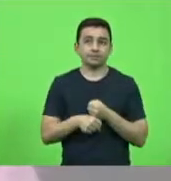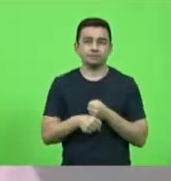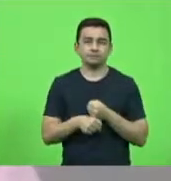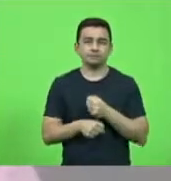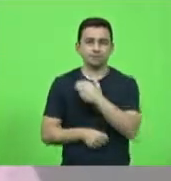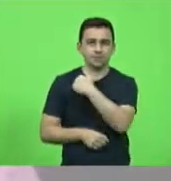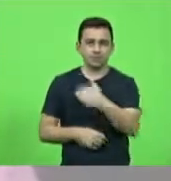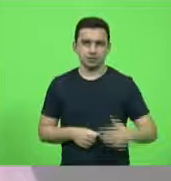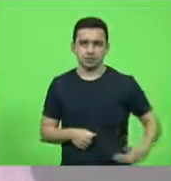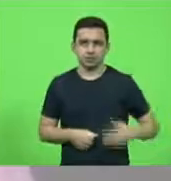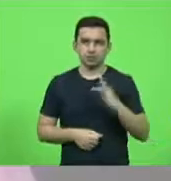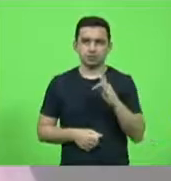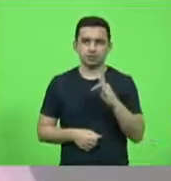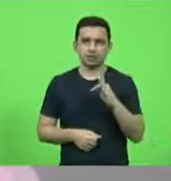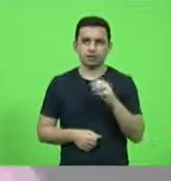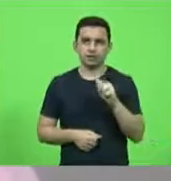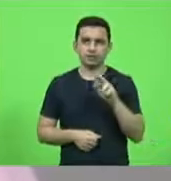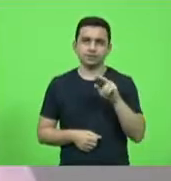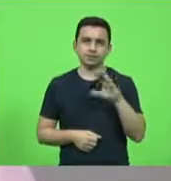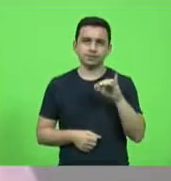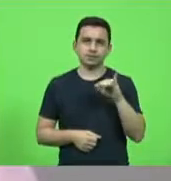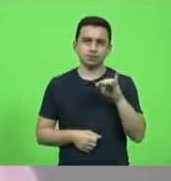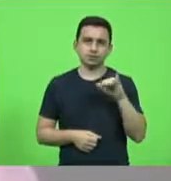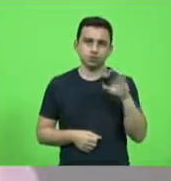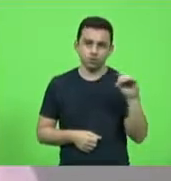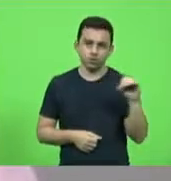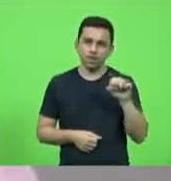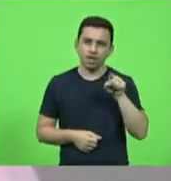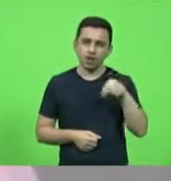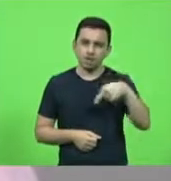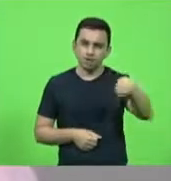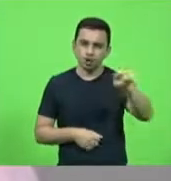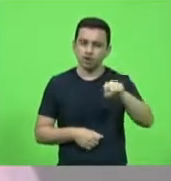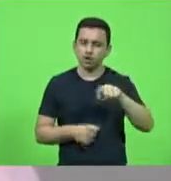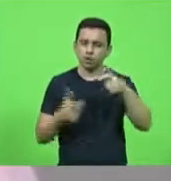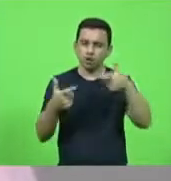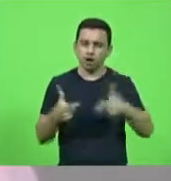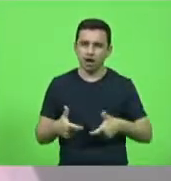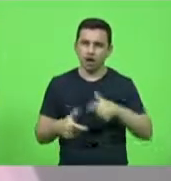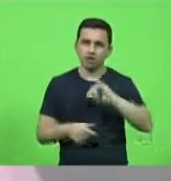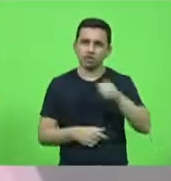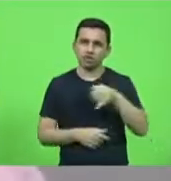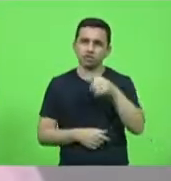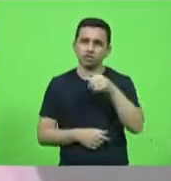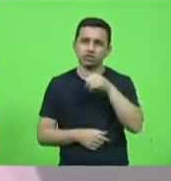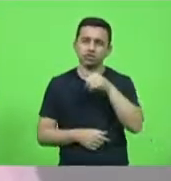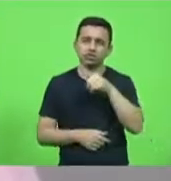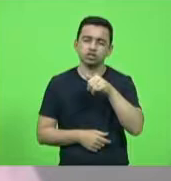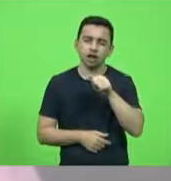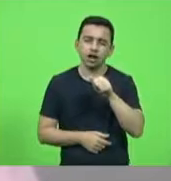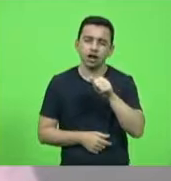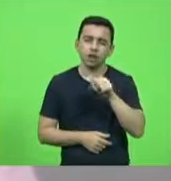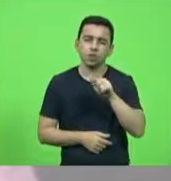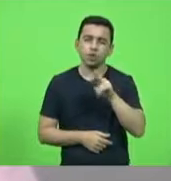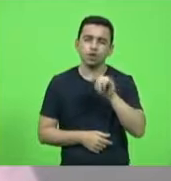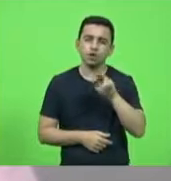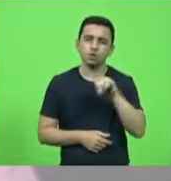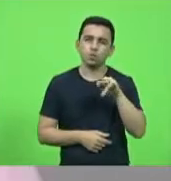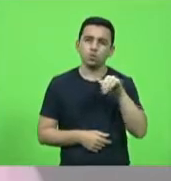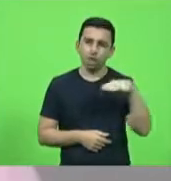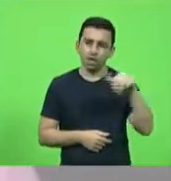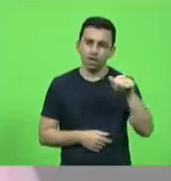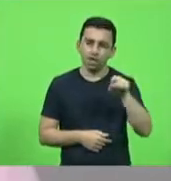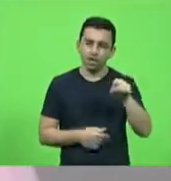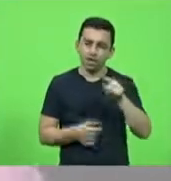ministro Tarcísio Gomes de Freitas esteve em Jaguaruna para anunciar, assinar a